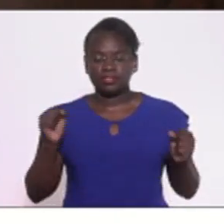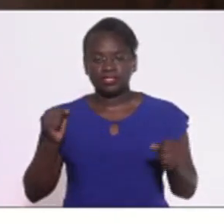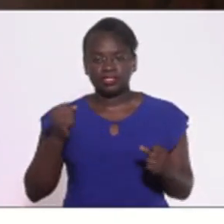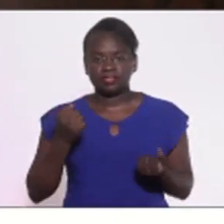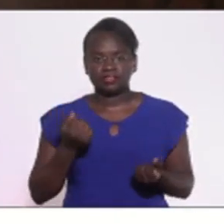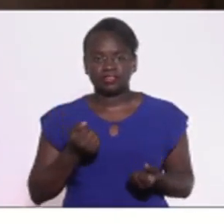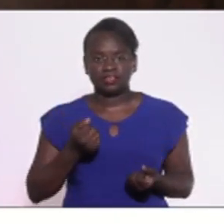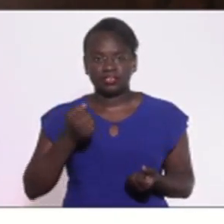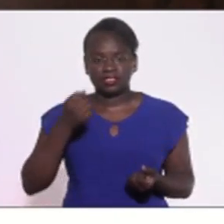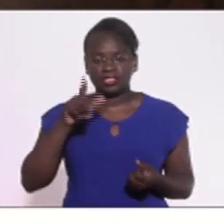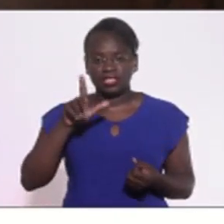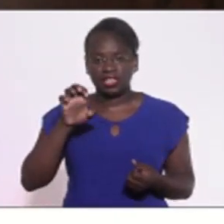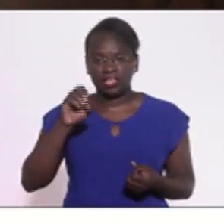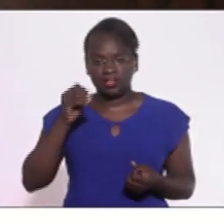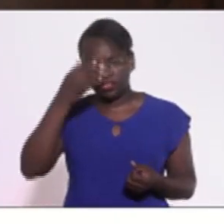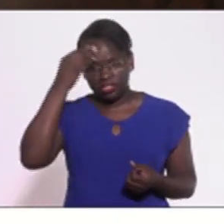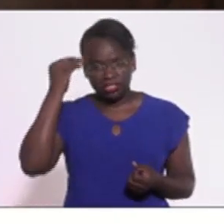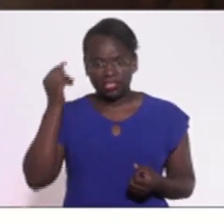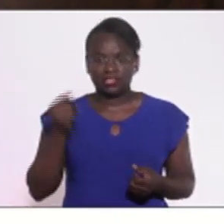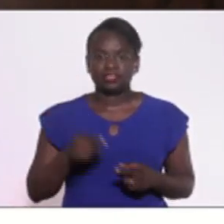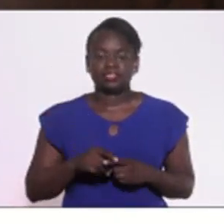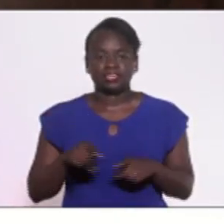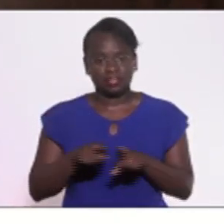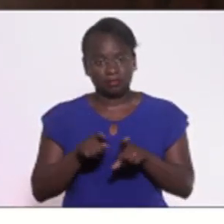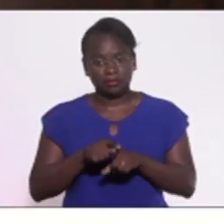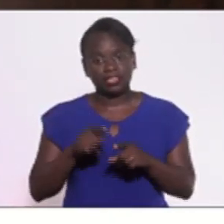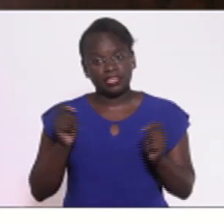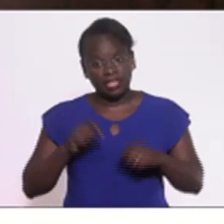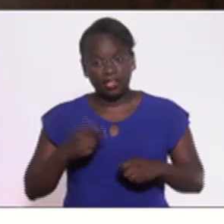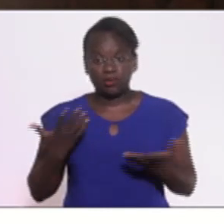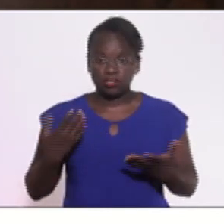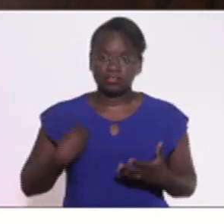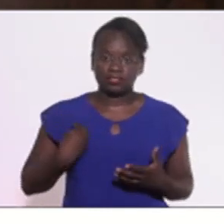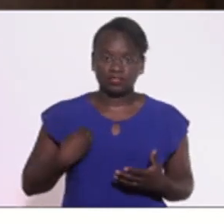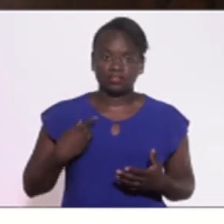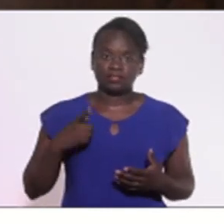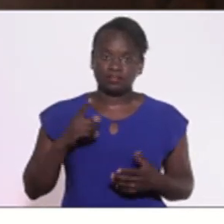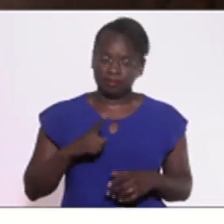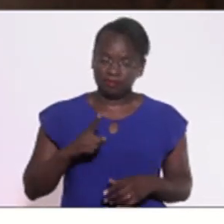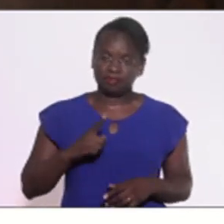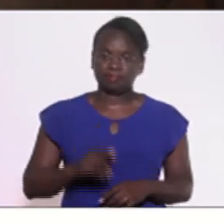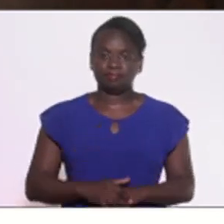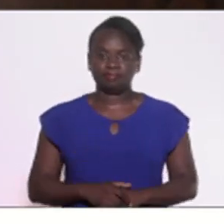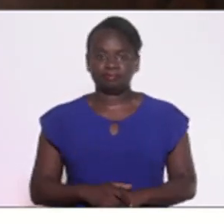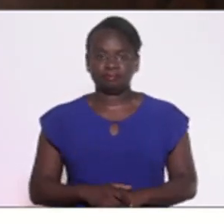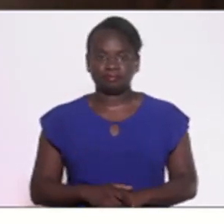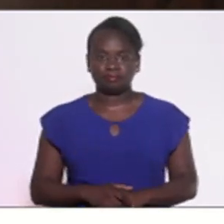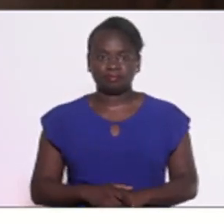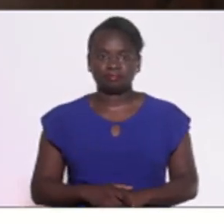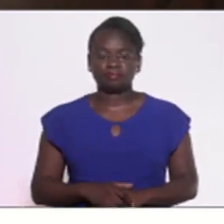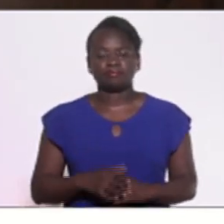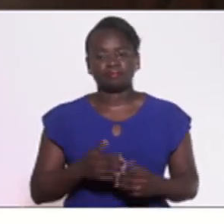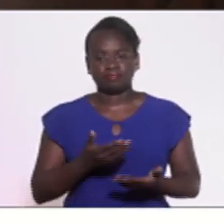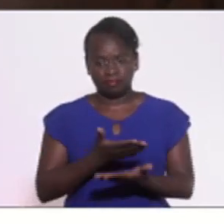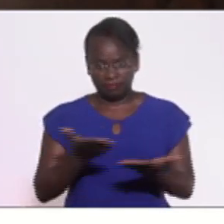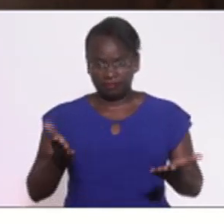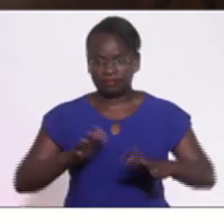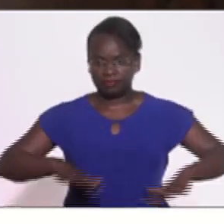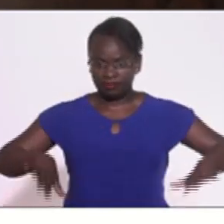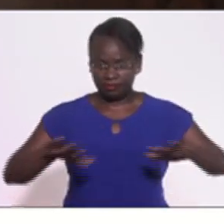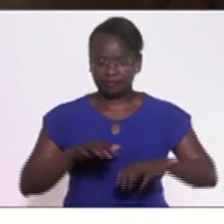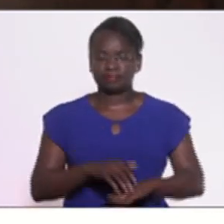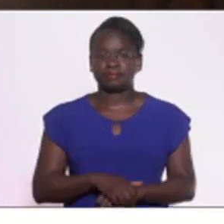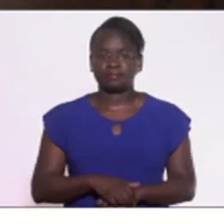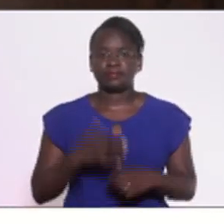certeza que o nosso Léo estaria aqui também hoje, mas está. Cumprimento a todos.